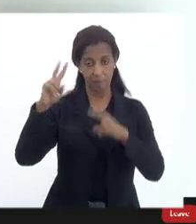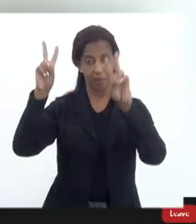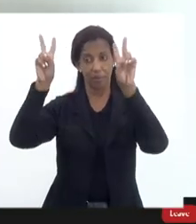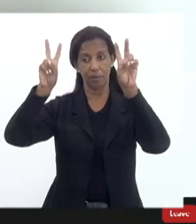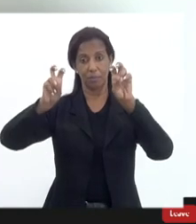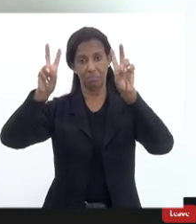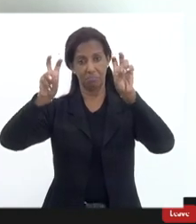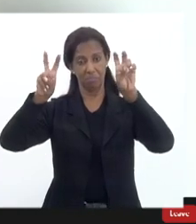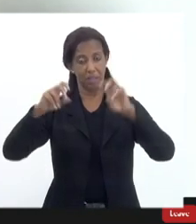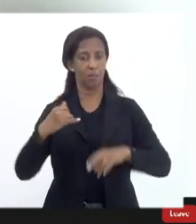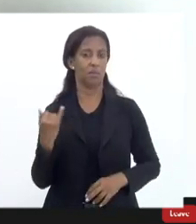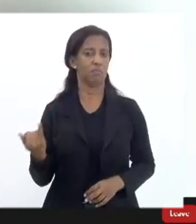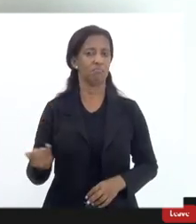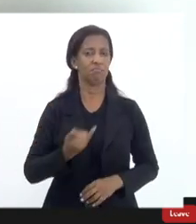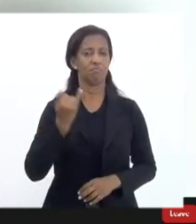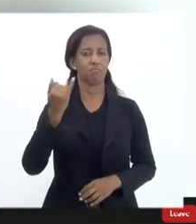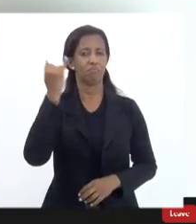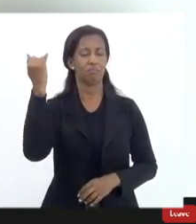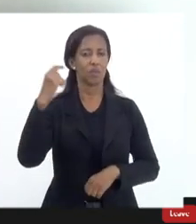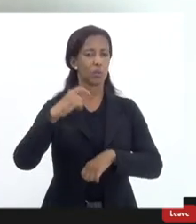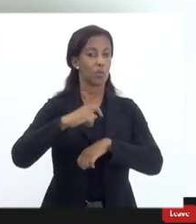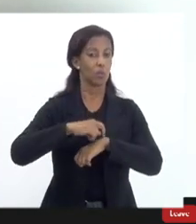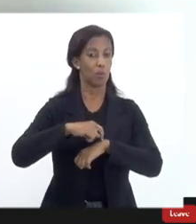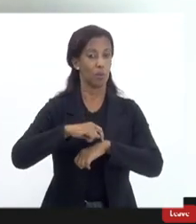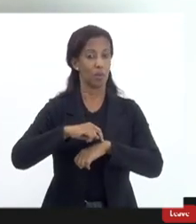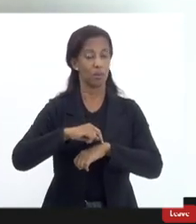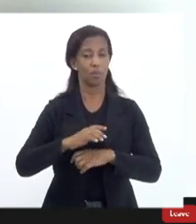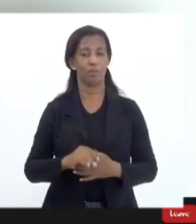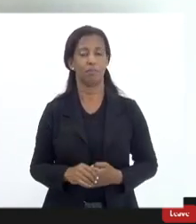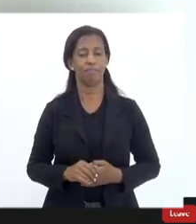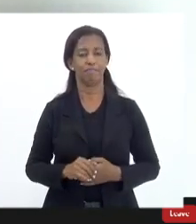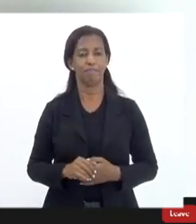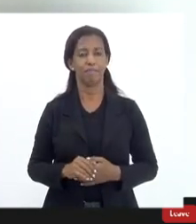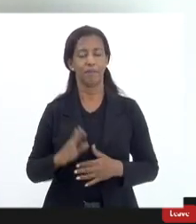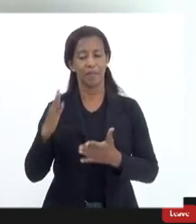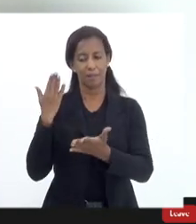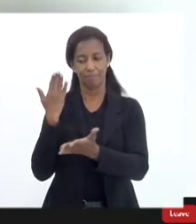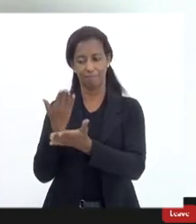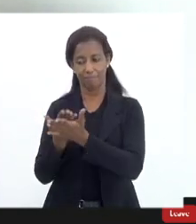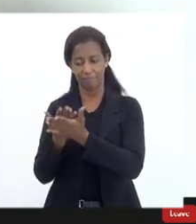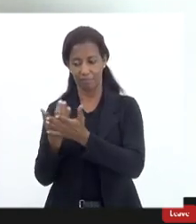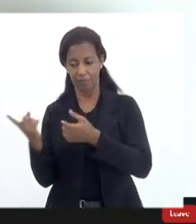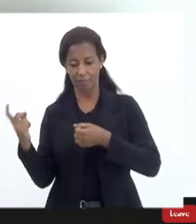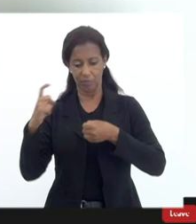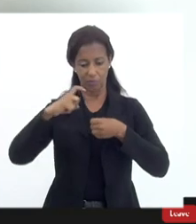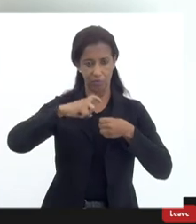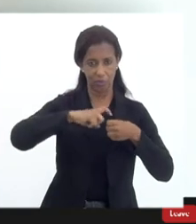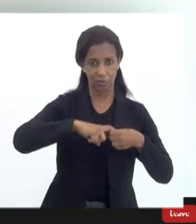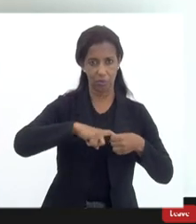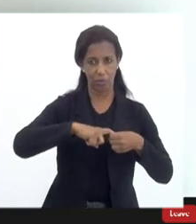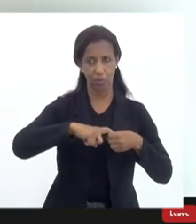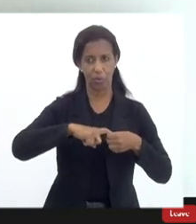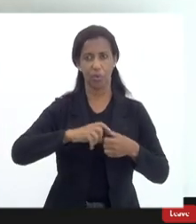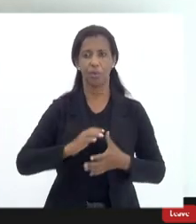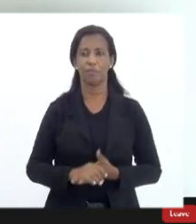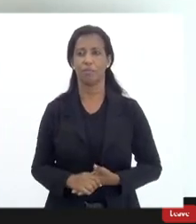maior relevância no momento em que a rede retorna, né, e vem retornando, né,